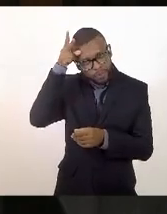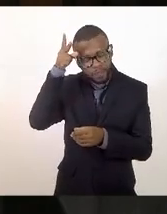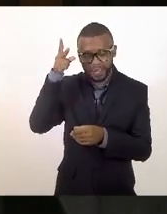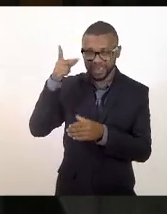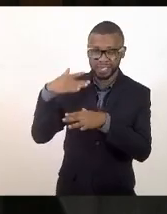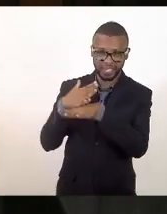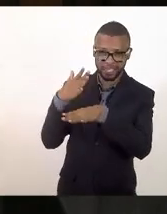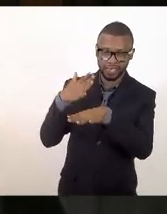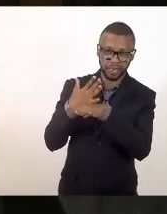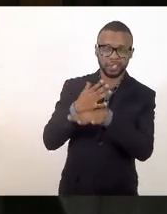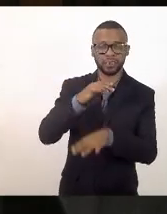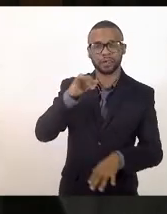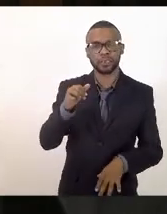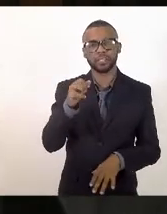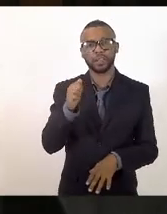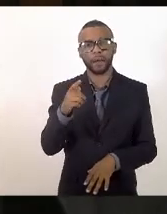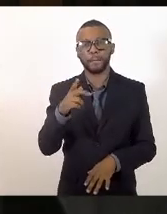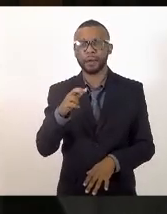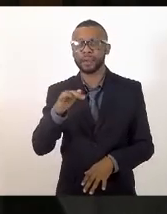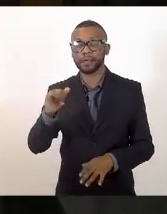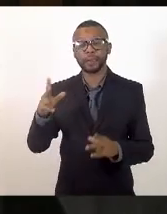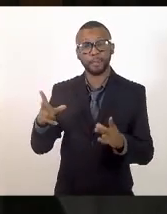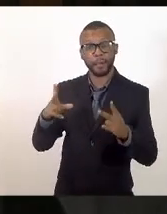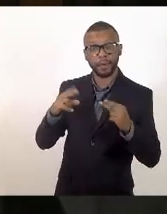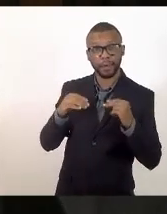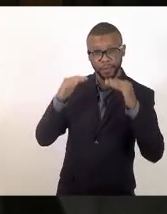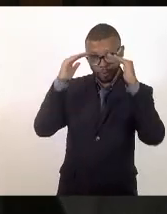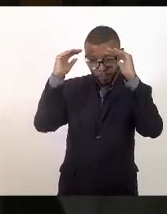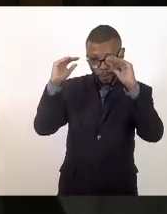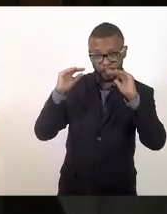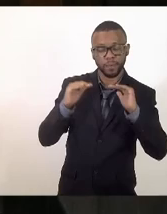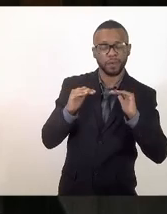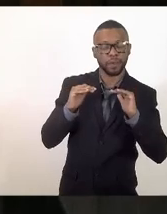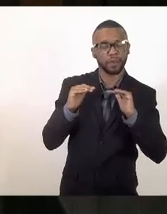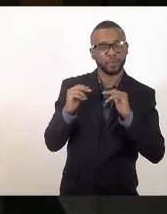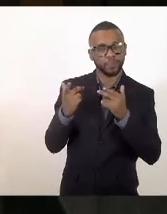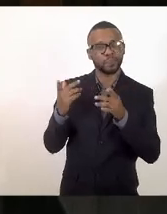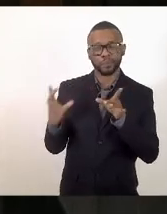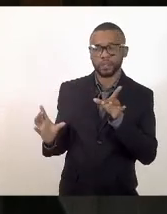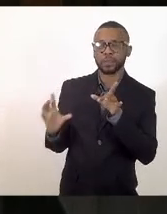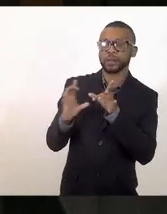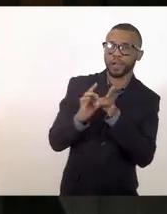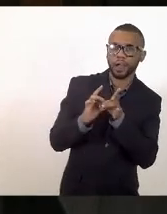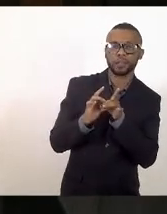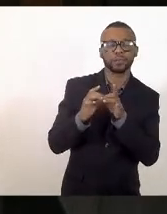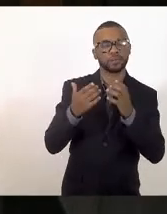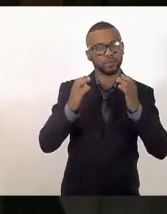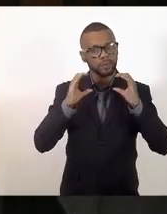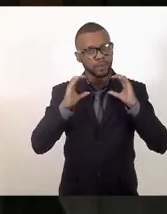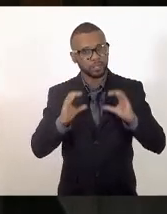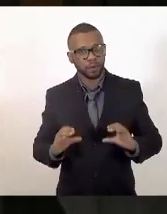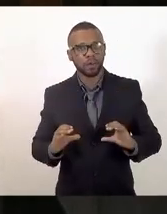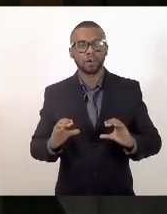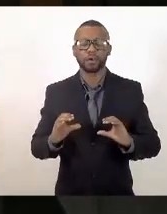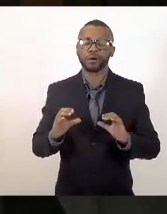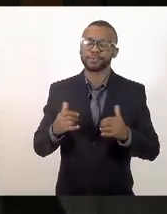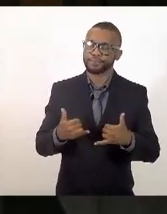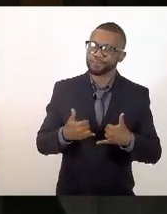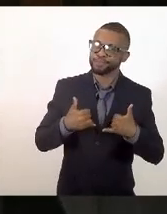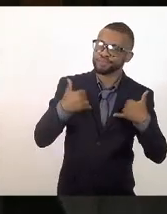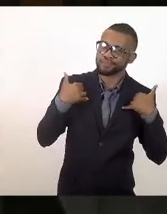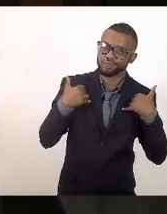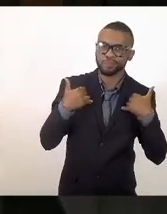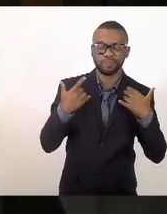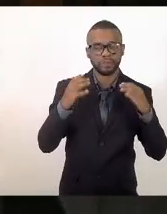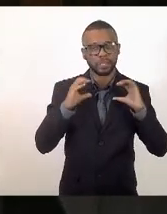que merece o meu respeito, fruto dos seus cidadãos honrados, decentes, que, infelizmente, a gente ainda